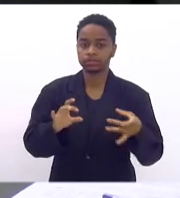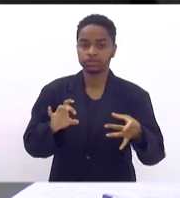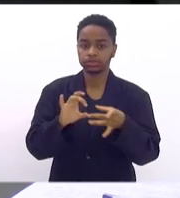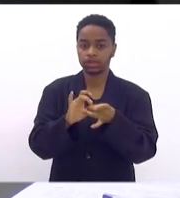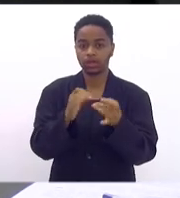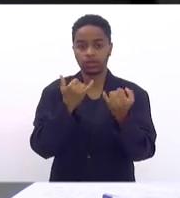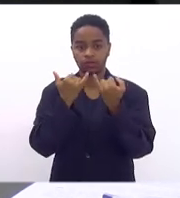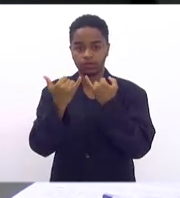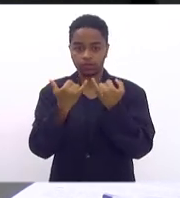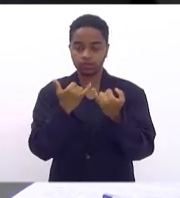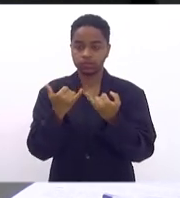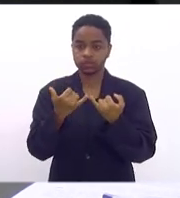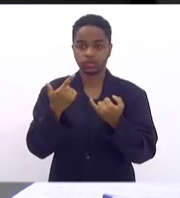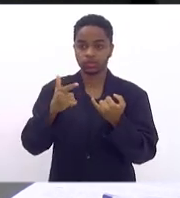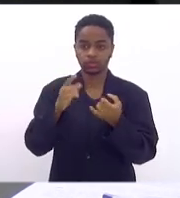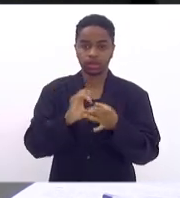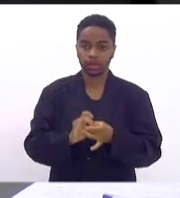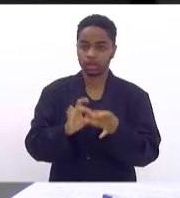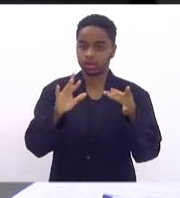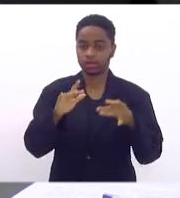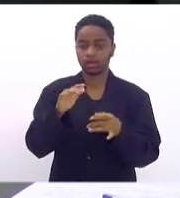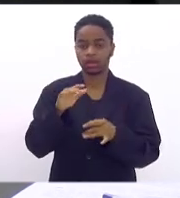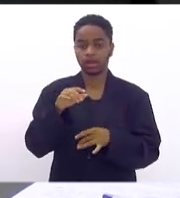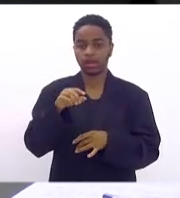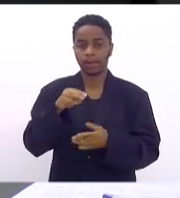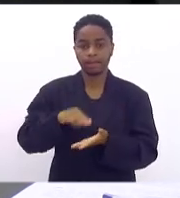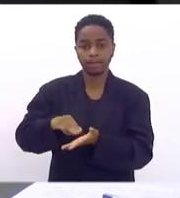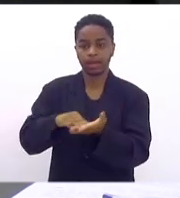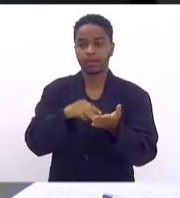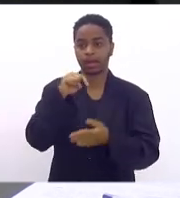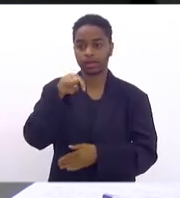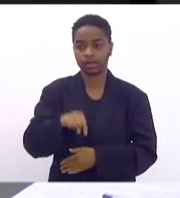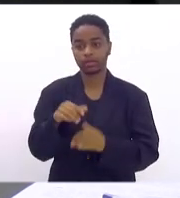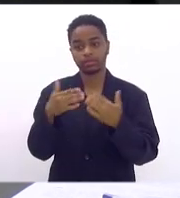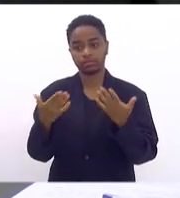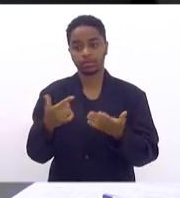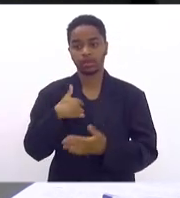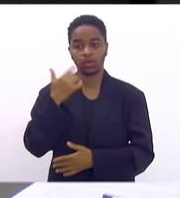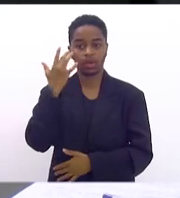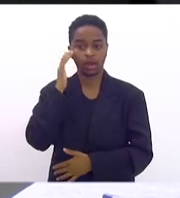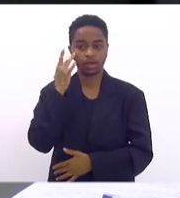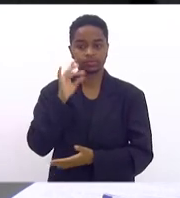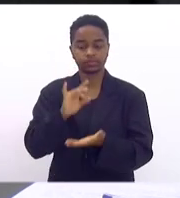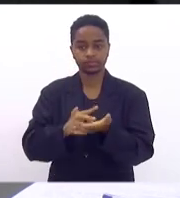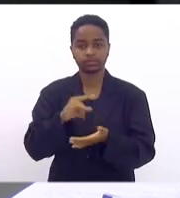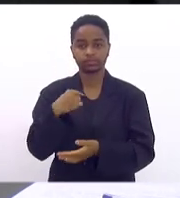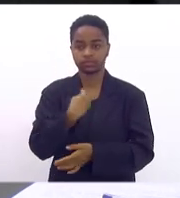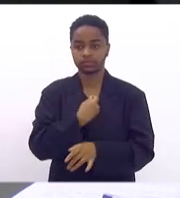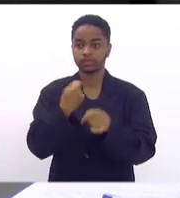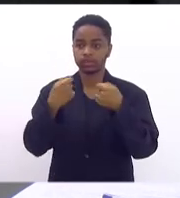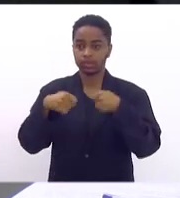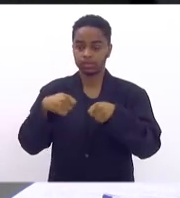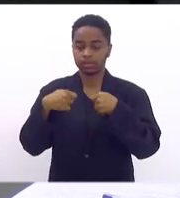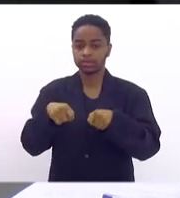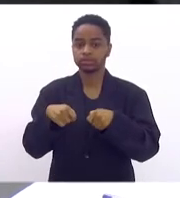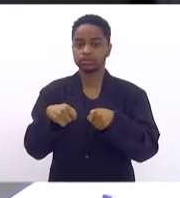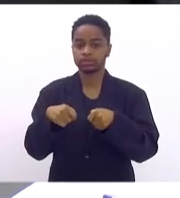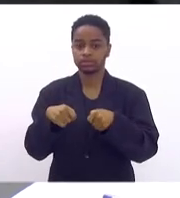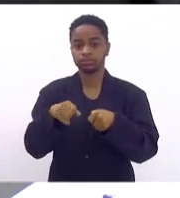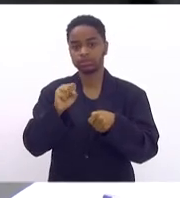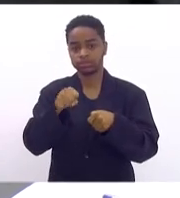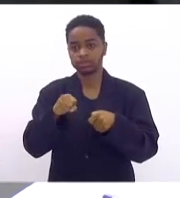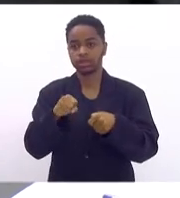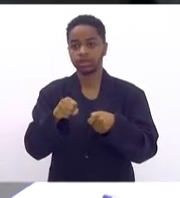estão disponíveis para os membros desta CPI. Então, nesse sentido, acho que nós precisamos, sim, deputada, caminhar